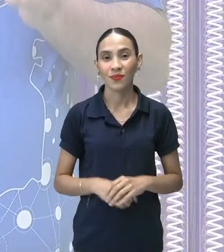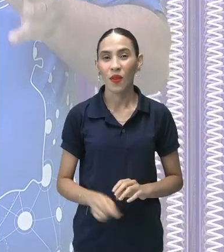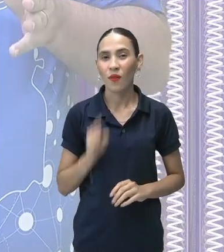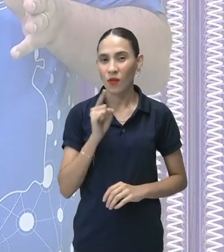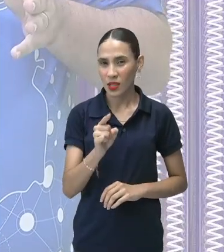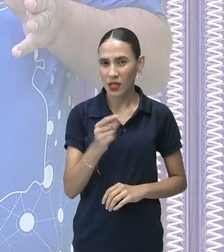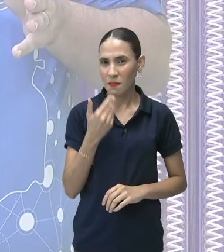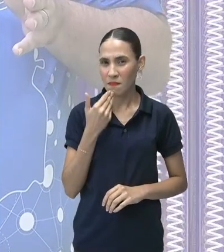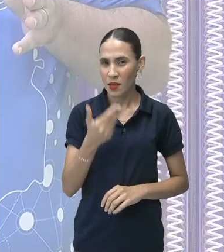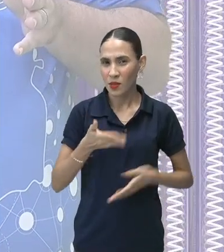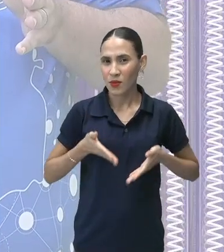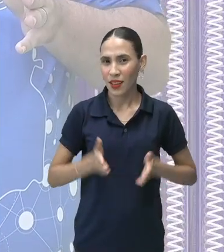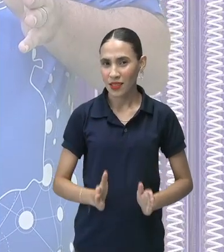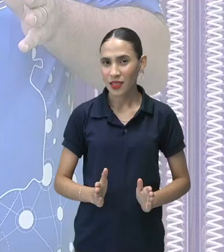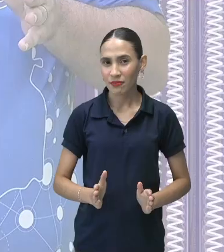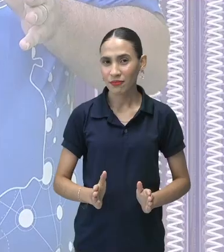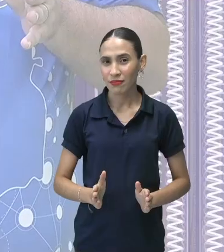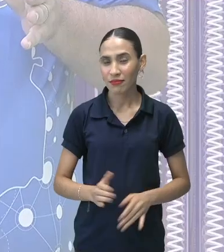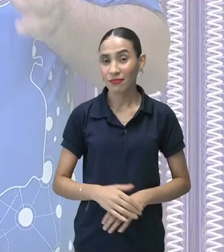você pediu para nascer?